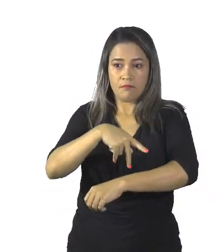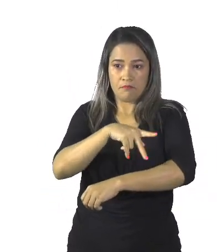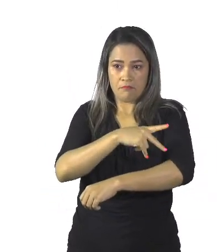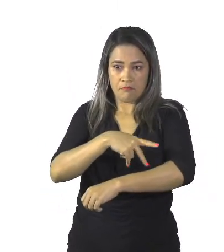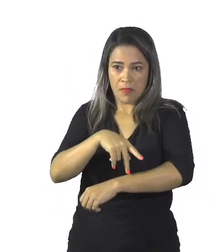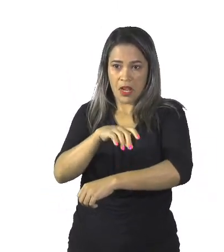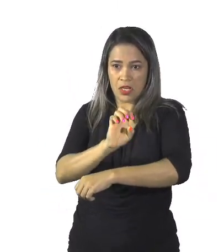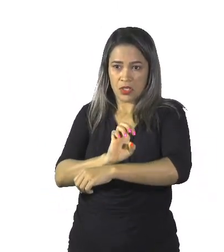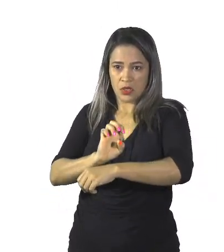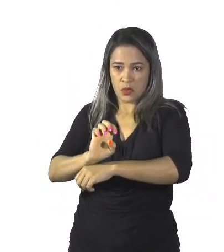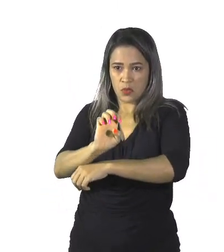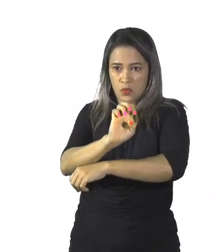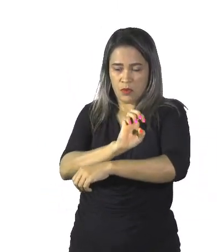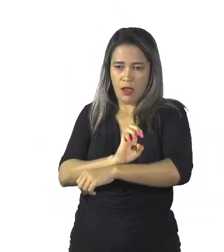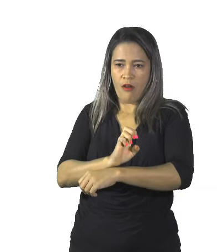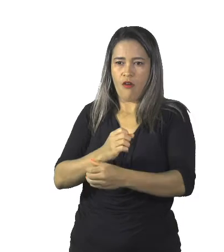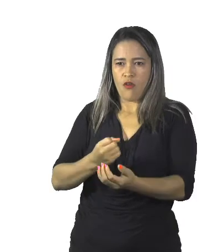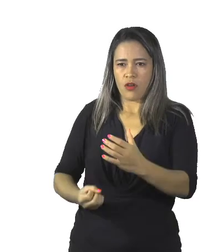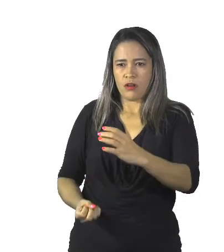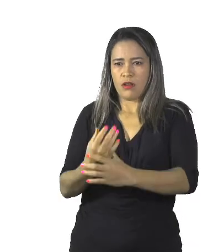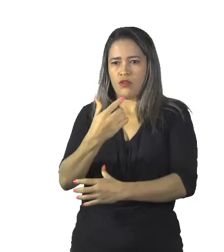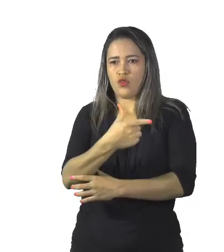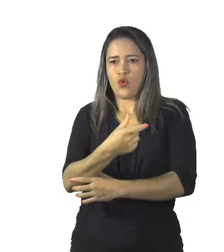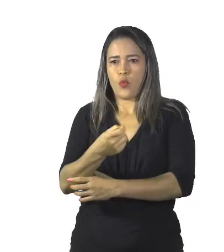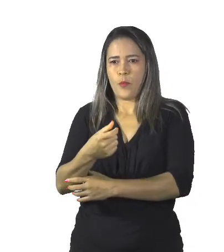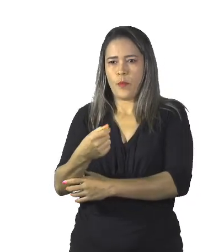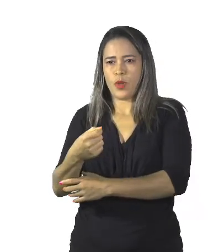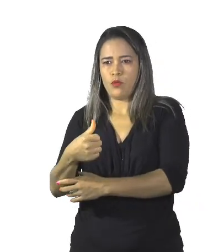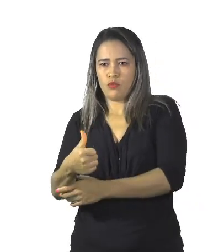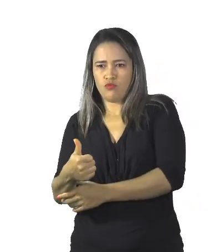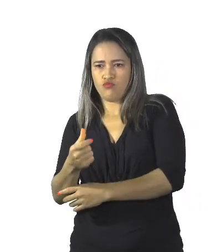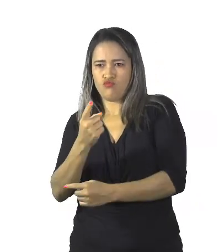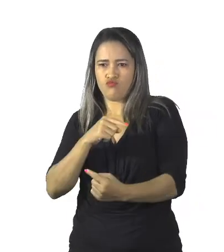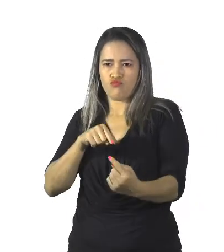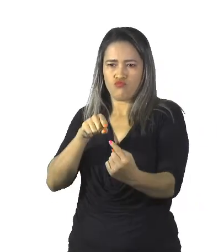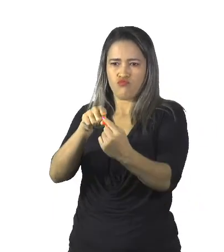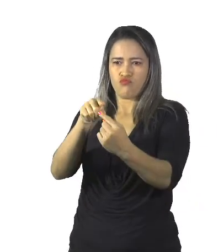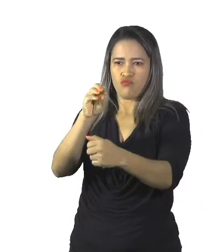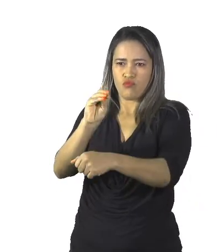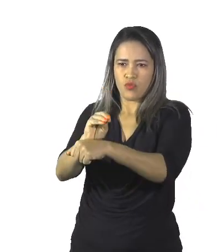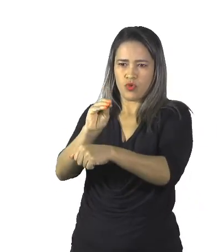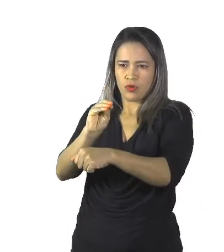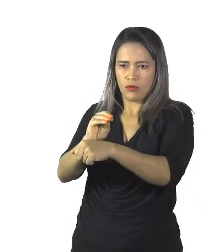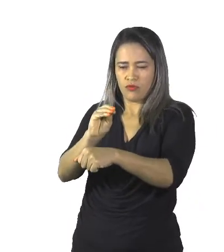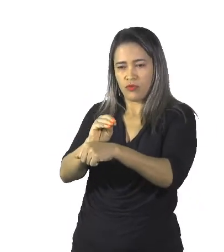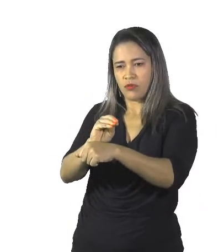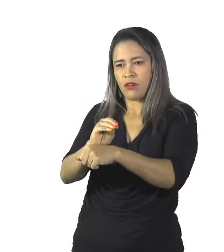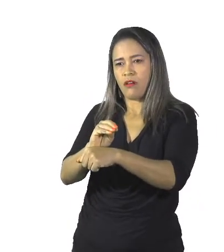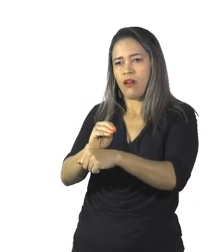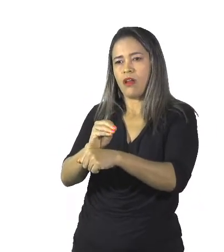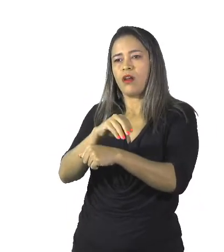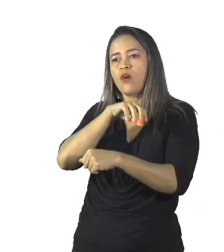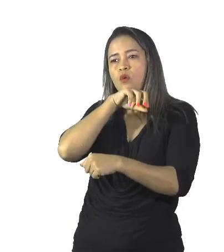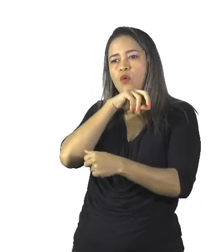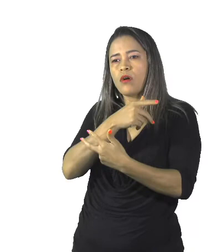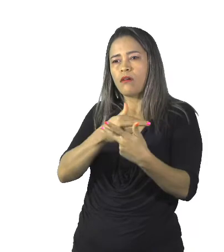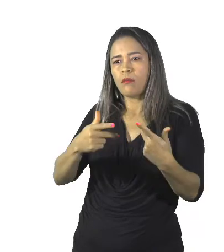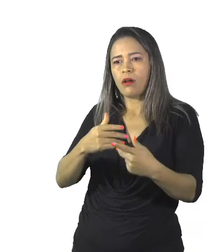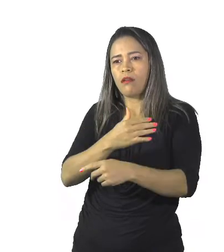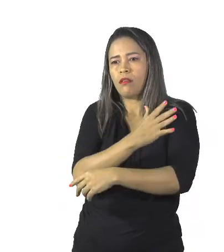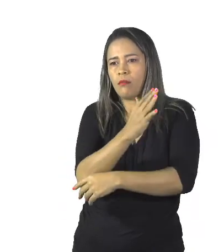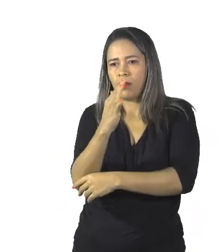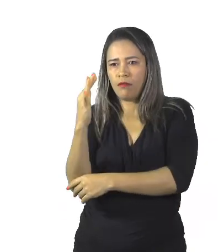ele foi criado em 2001 com o objetivo aí de proteger a fauna e a flora da Serra do